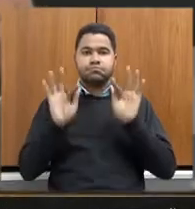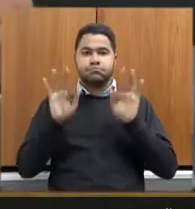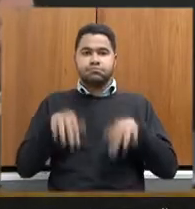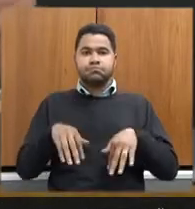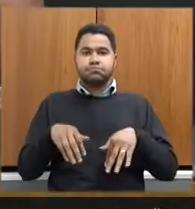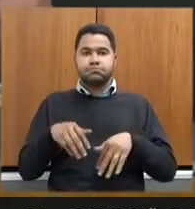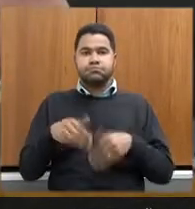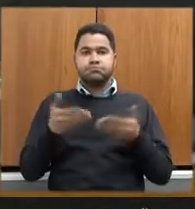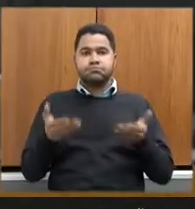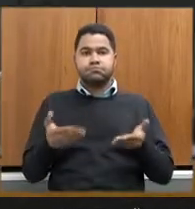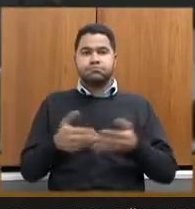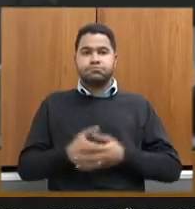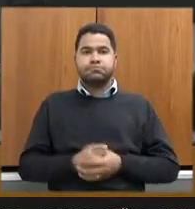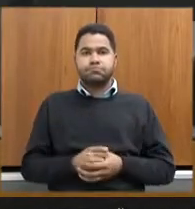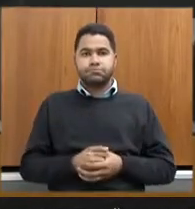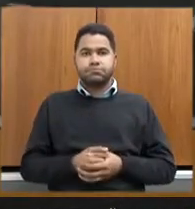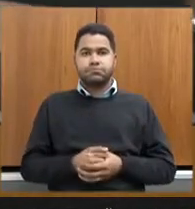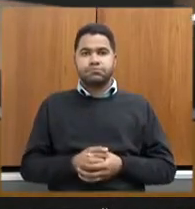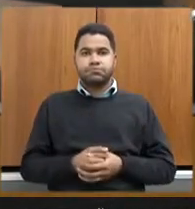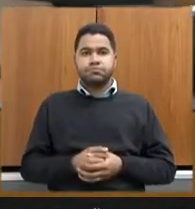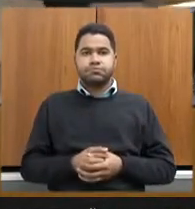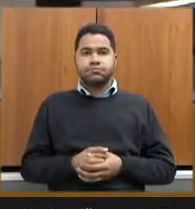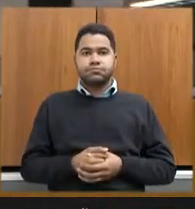encerrada a presente reunião lá